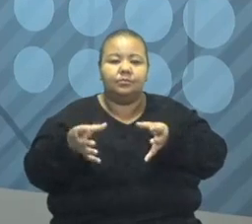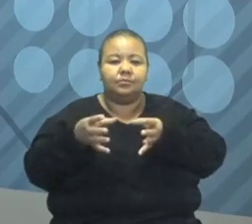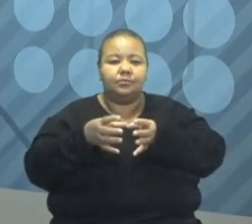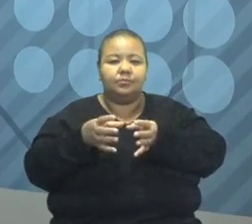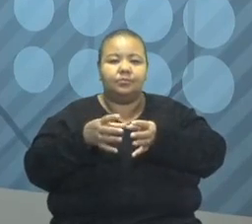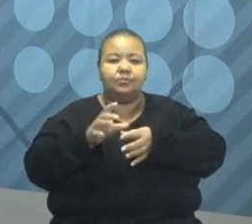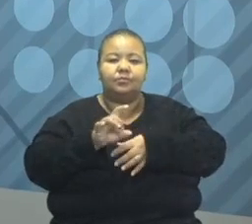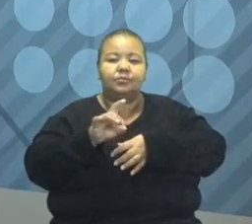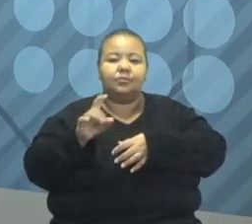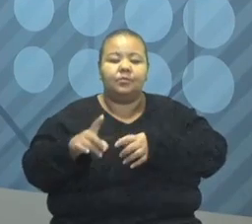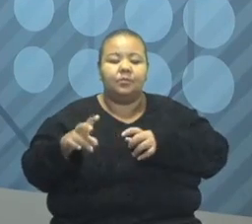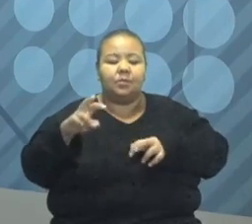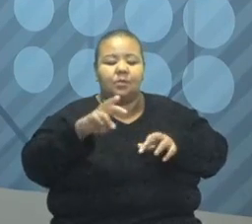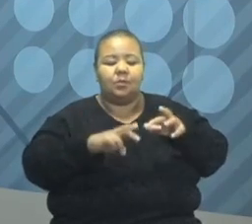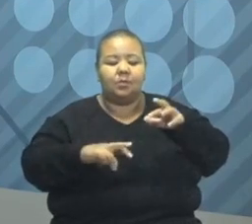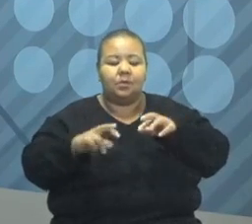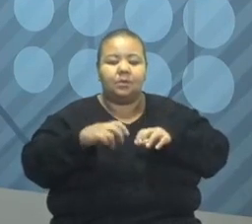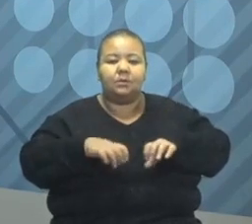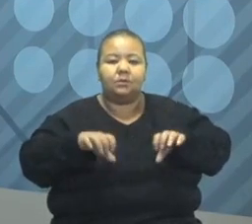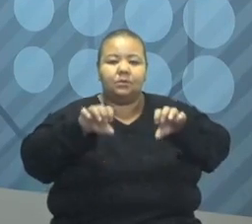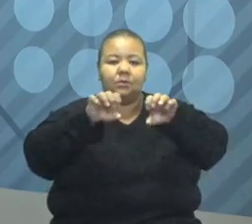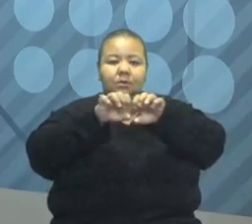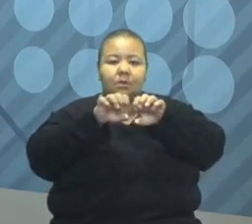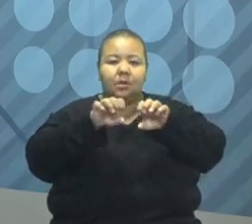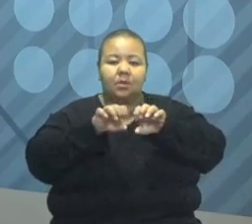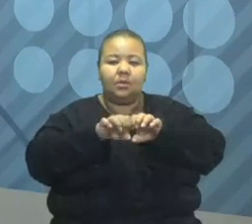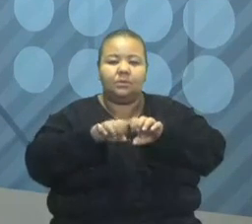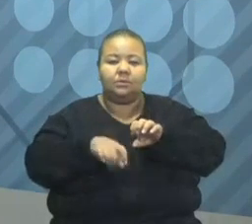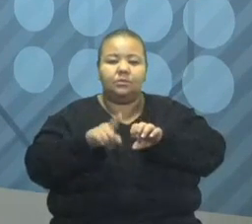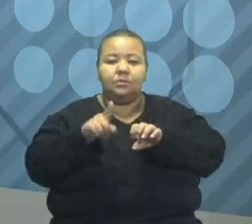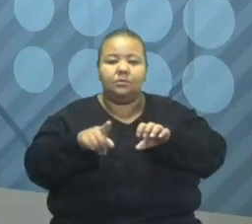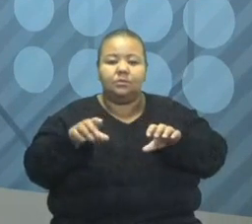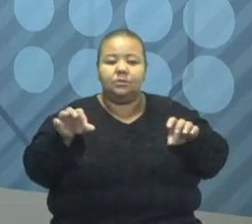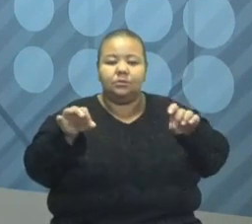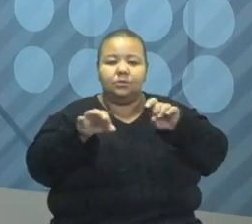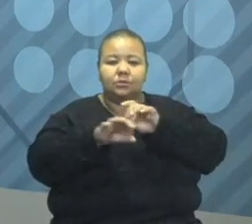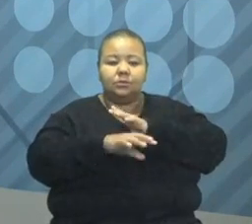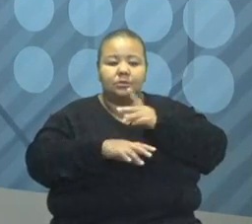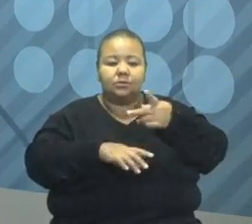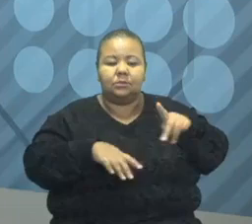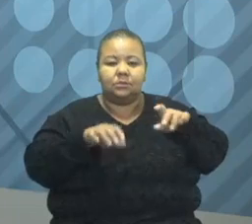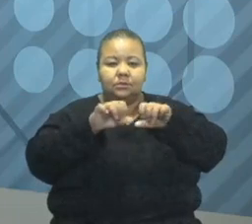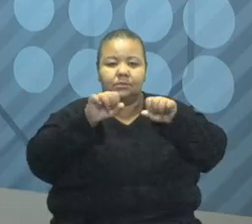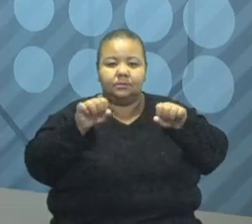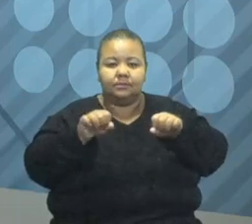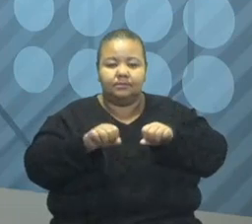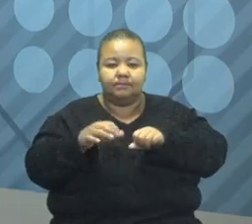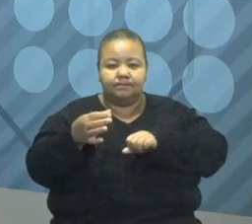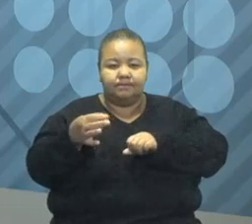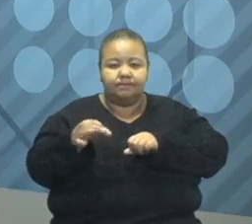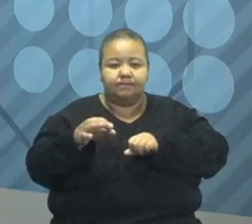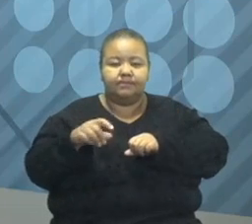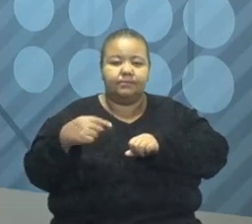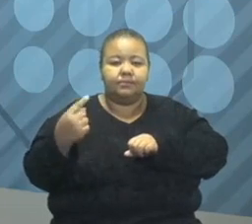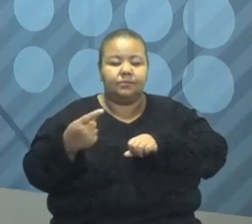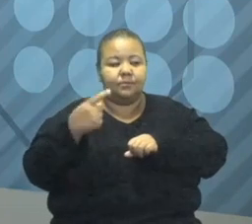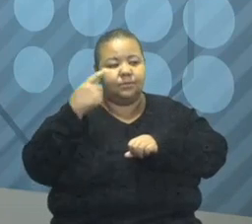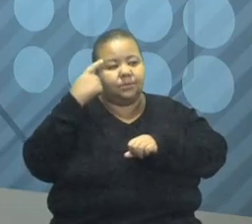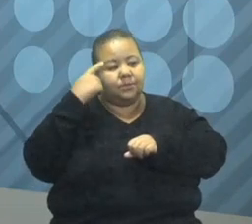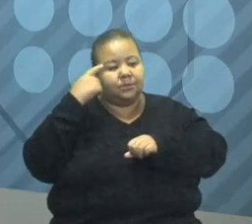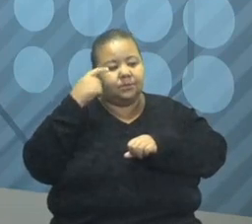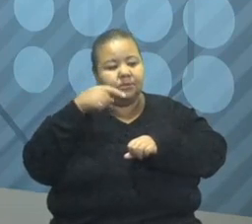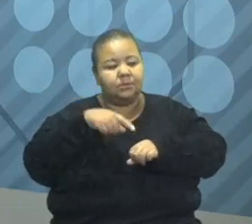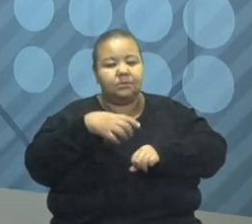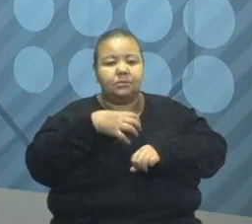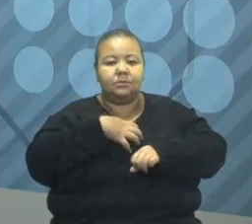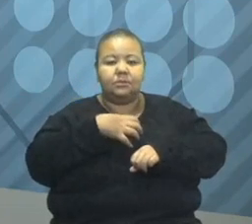não é apenas uma análise com uma equação, é uma análise total com esse sistema, certo? Quando nós pensamos nessas situações de